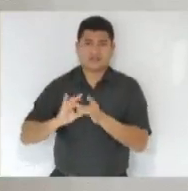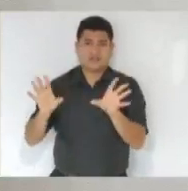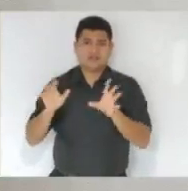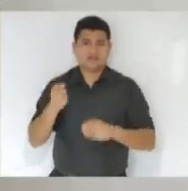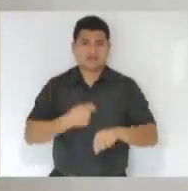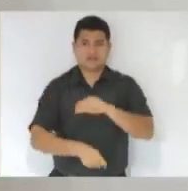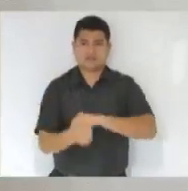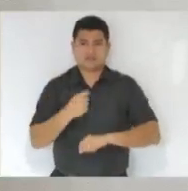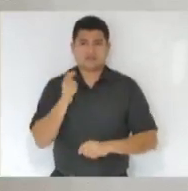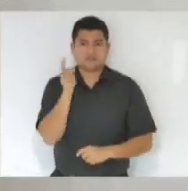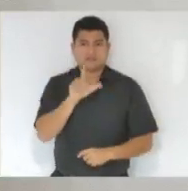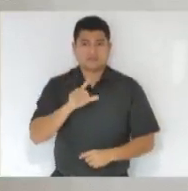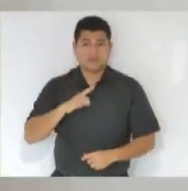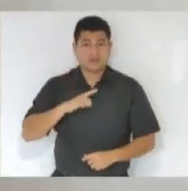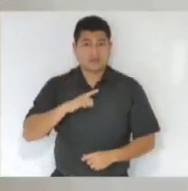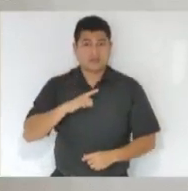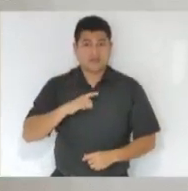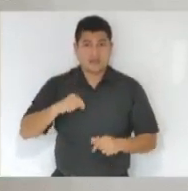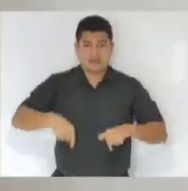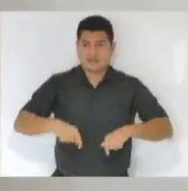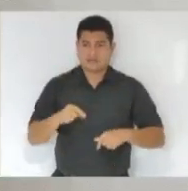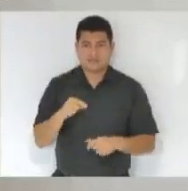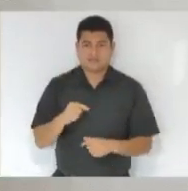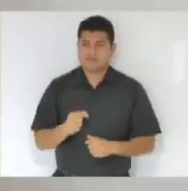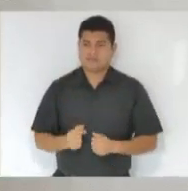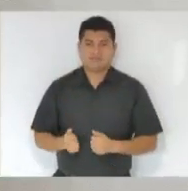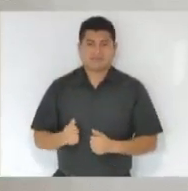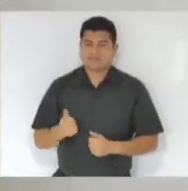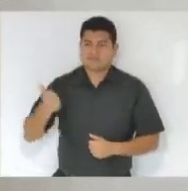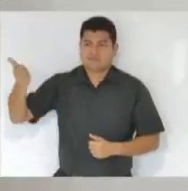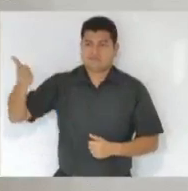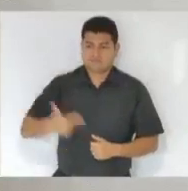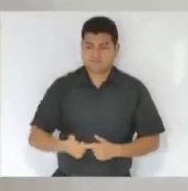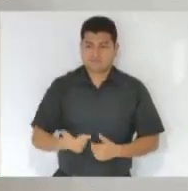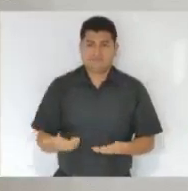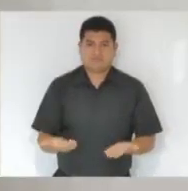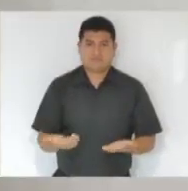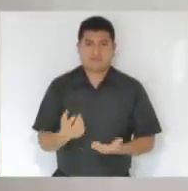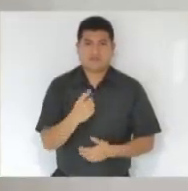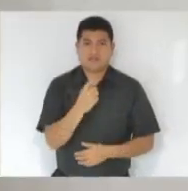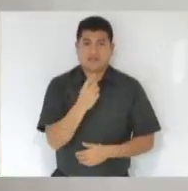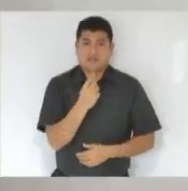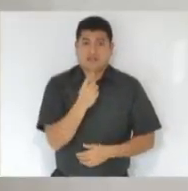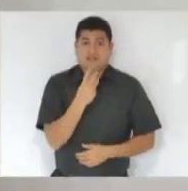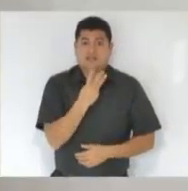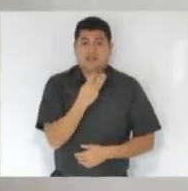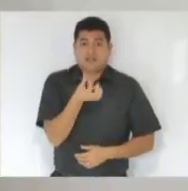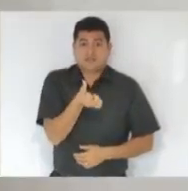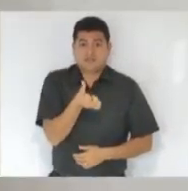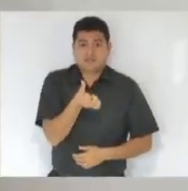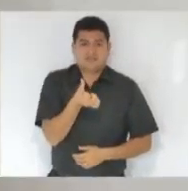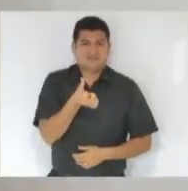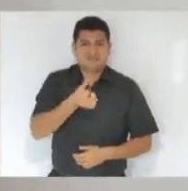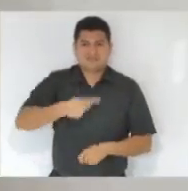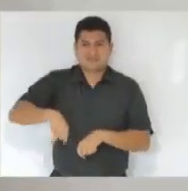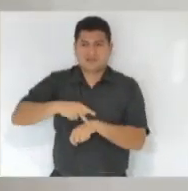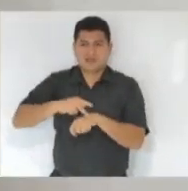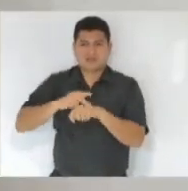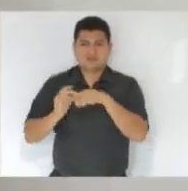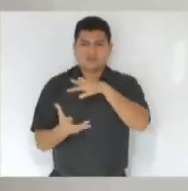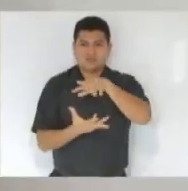Isso é terrível, porque nos coloca como o 36º país do mundo mais hostil aos